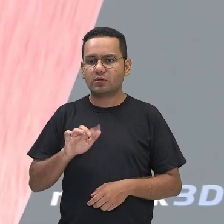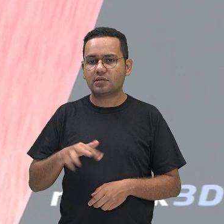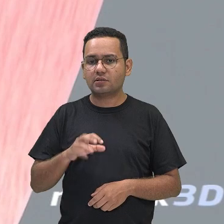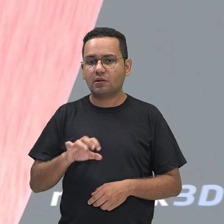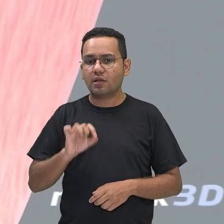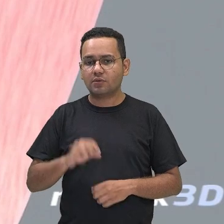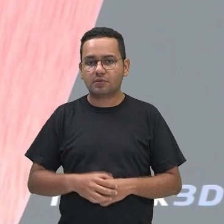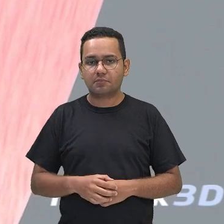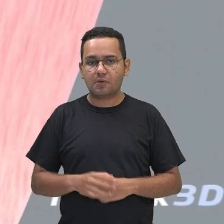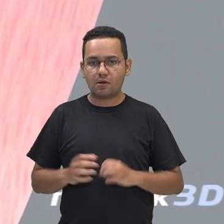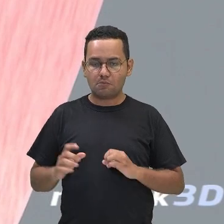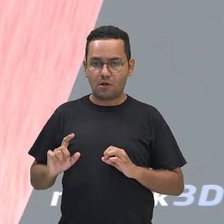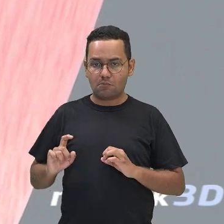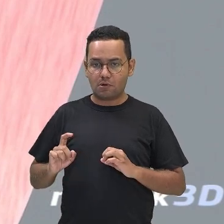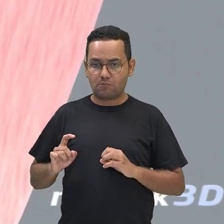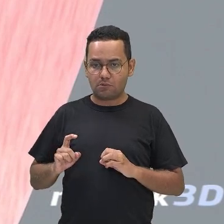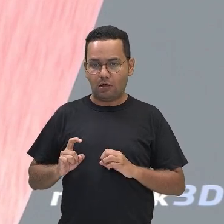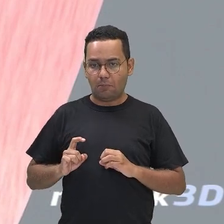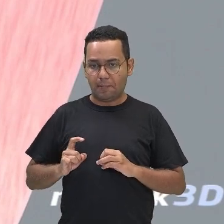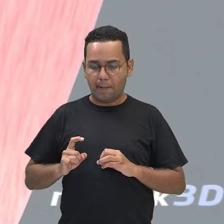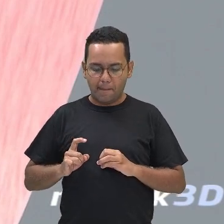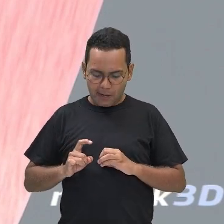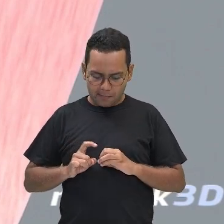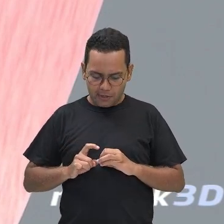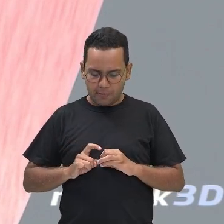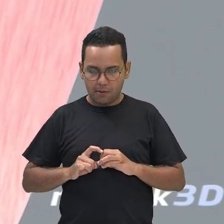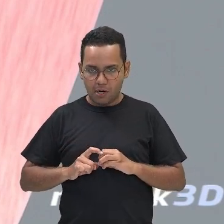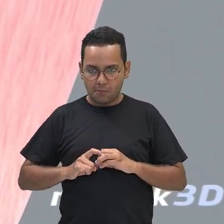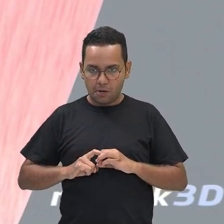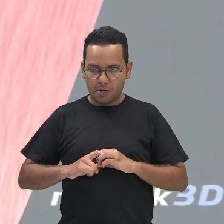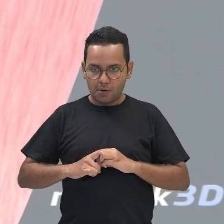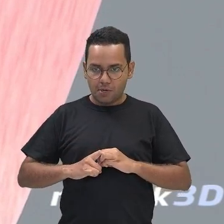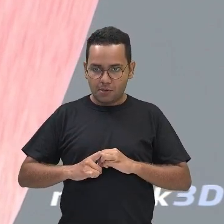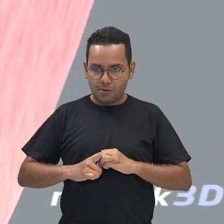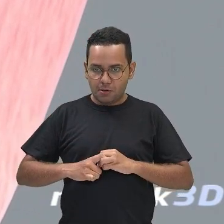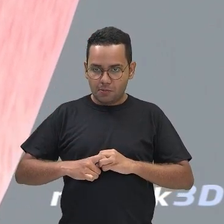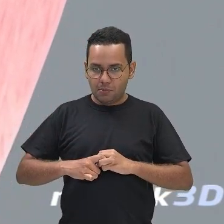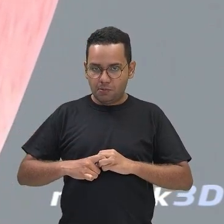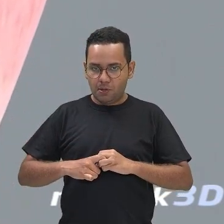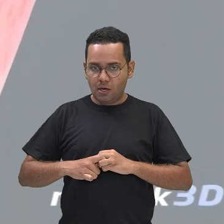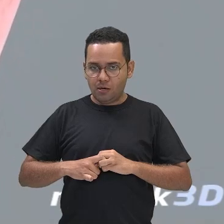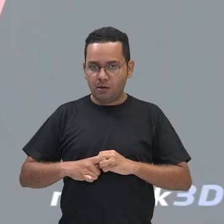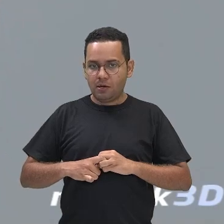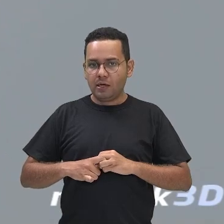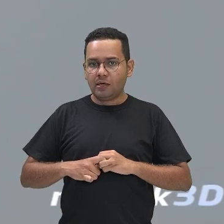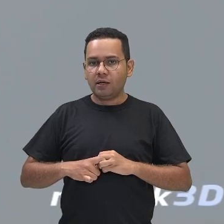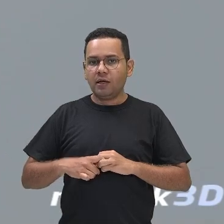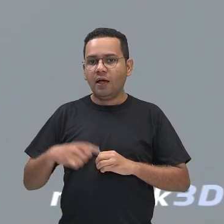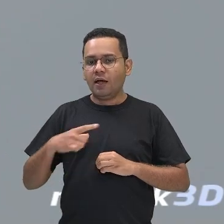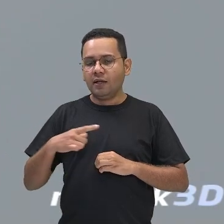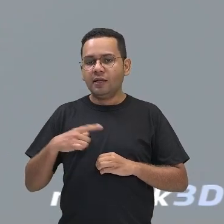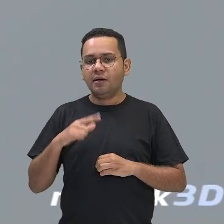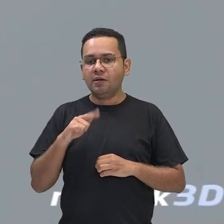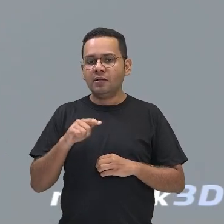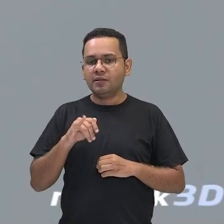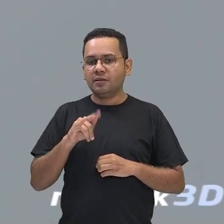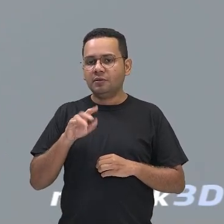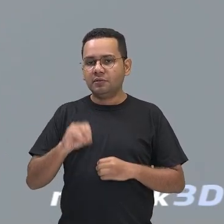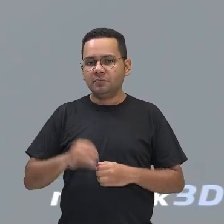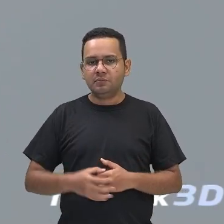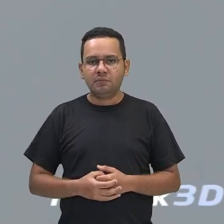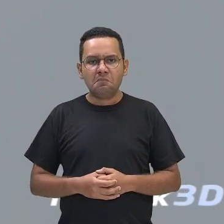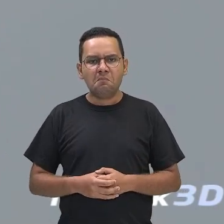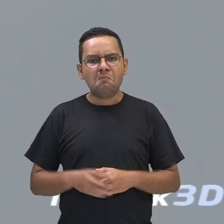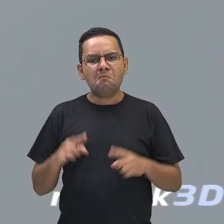espermatozoide, né, encontra esse óvulo e faz a fecundação, formando um zigoto.